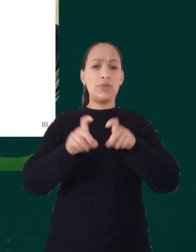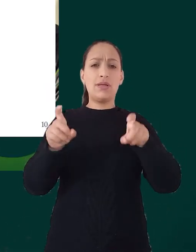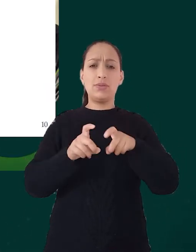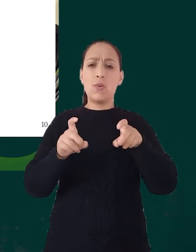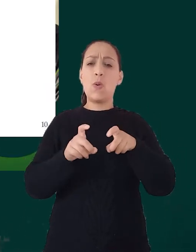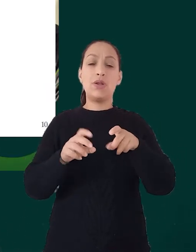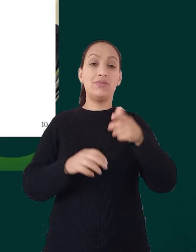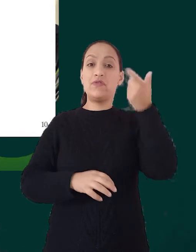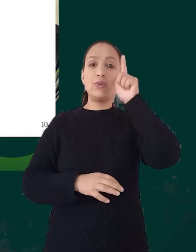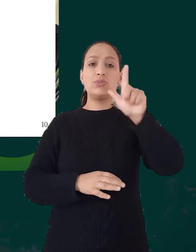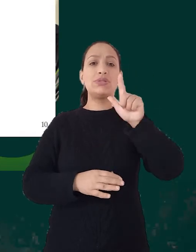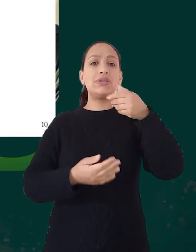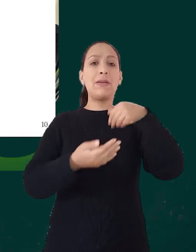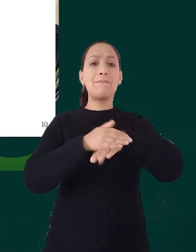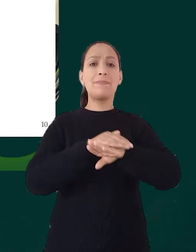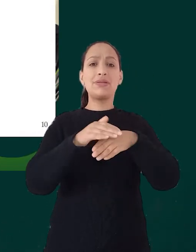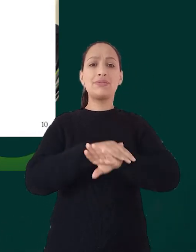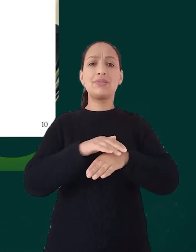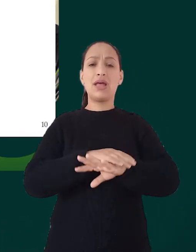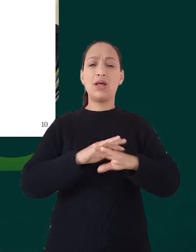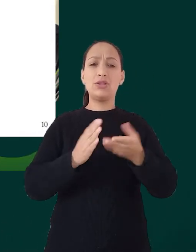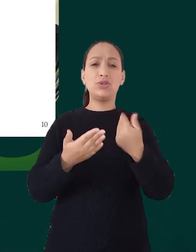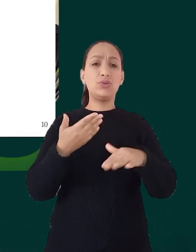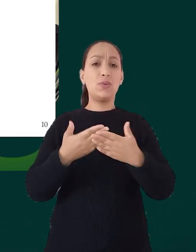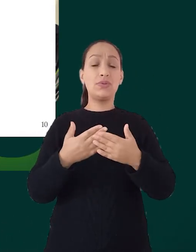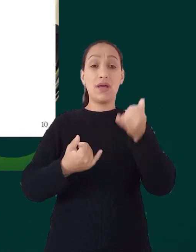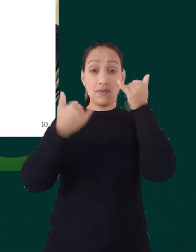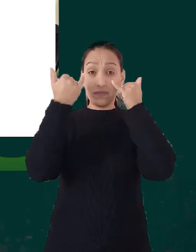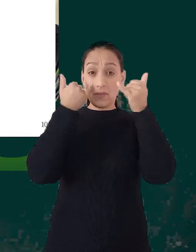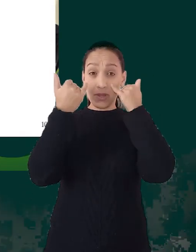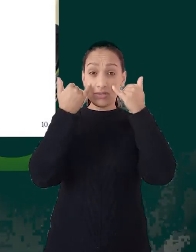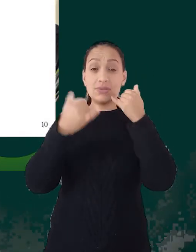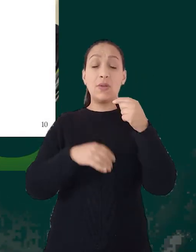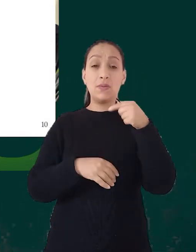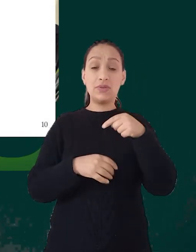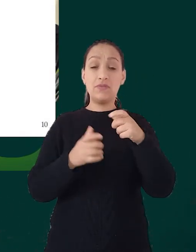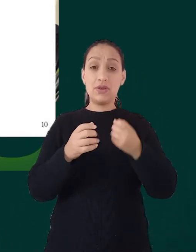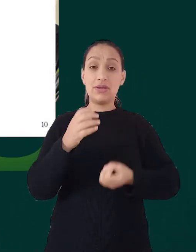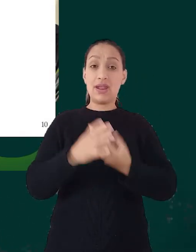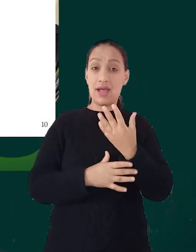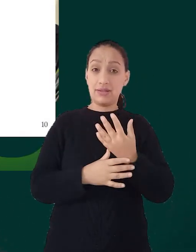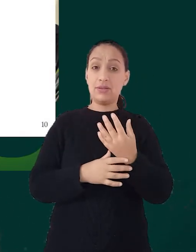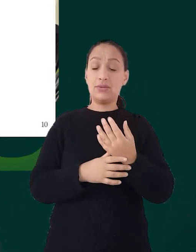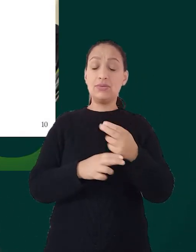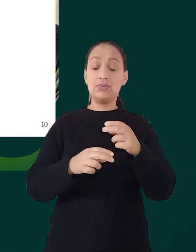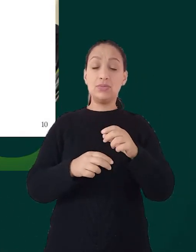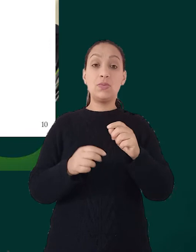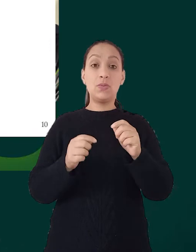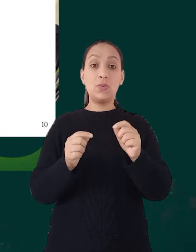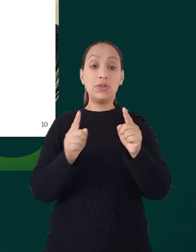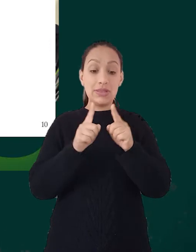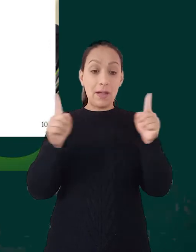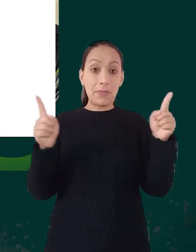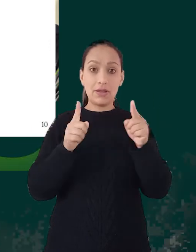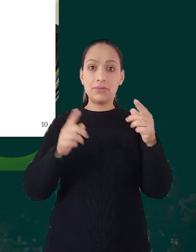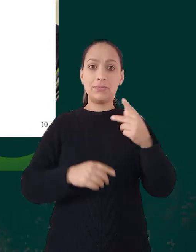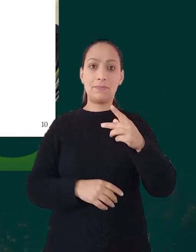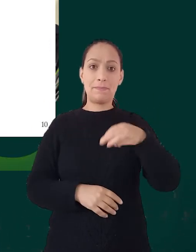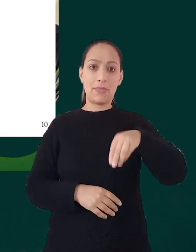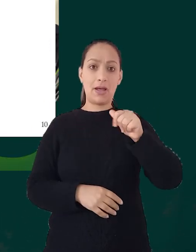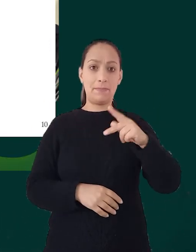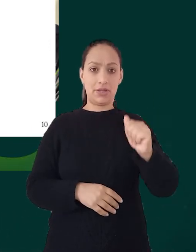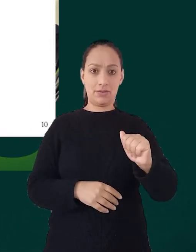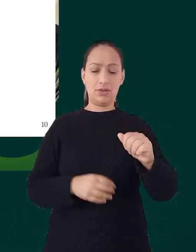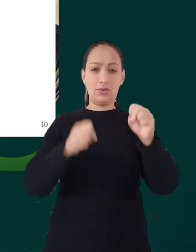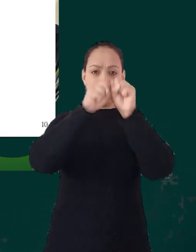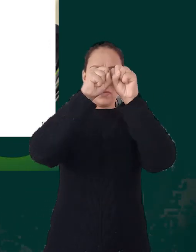conseguir armazenar toda a informação que foi gerada para o tamanho desse mapa, tá? Ele se impõe, o software do